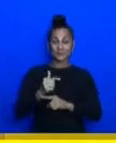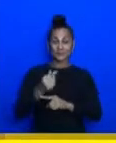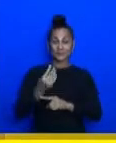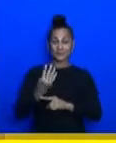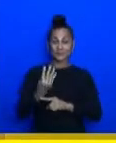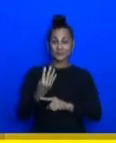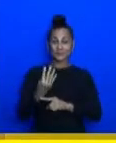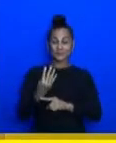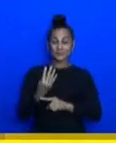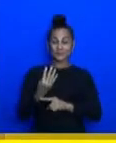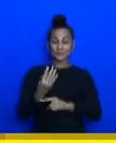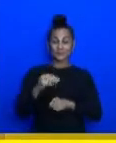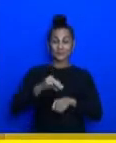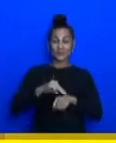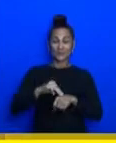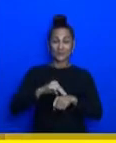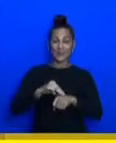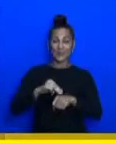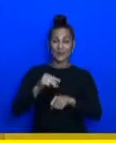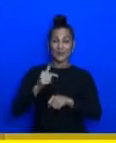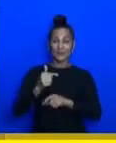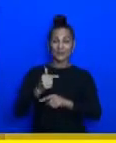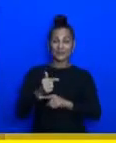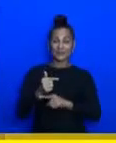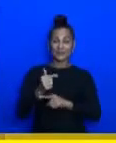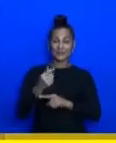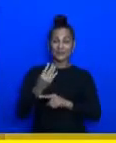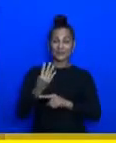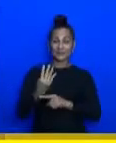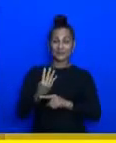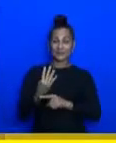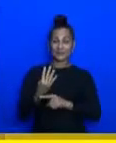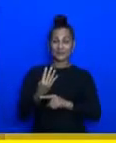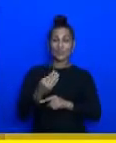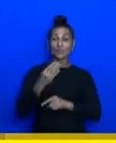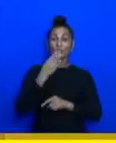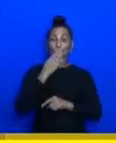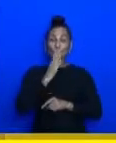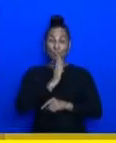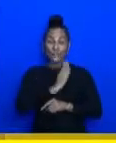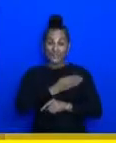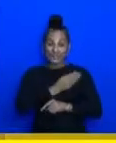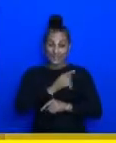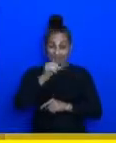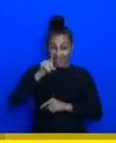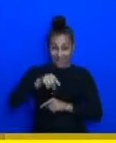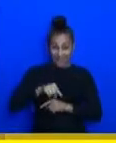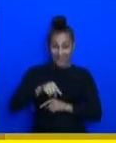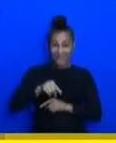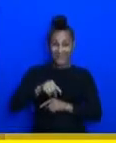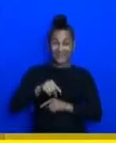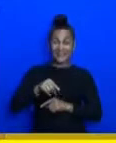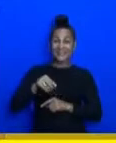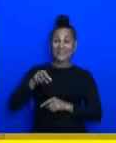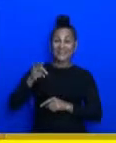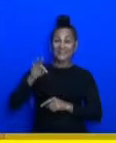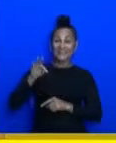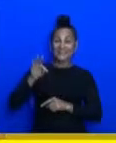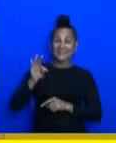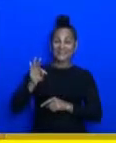74. Marrom, 74. E o time do coração é